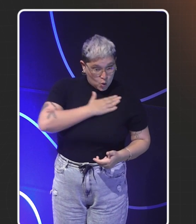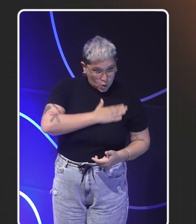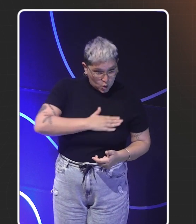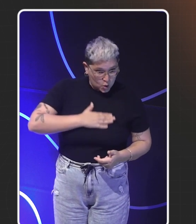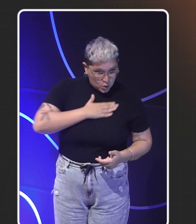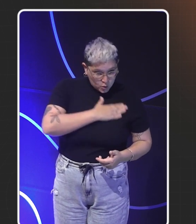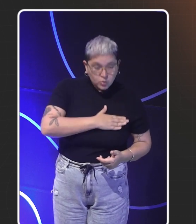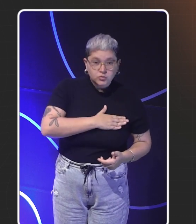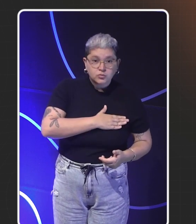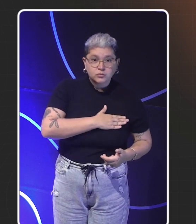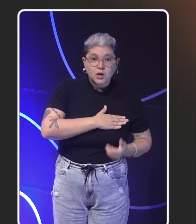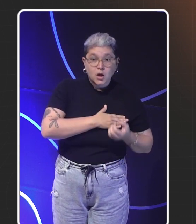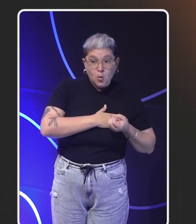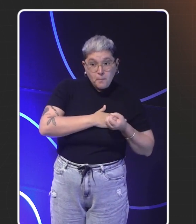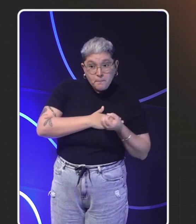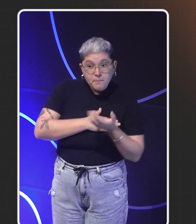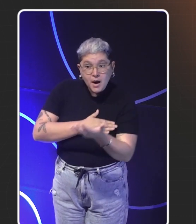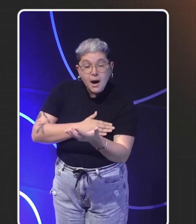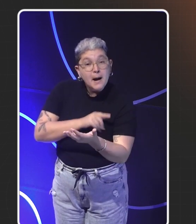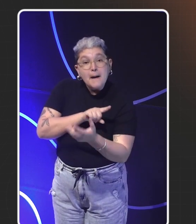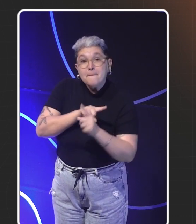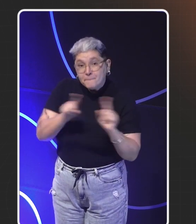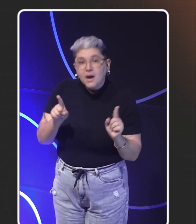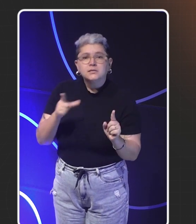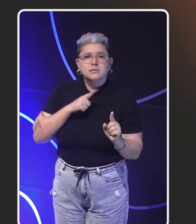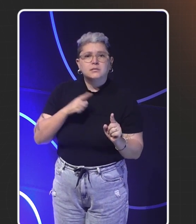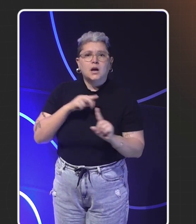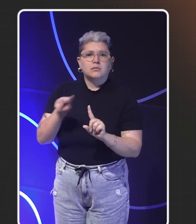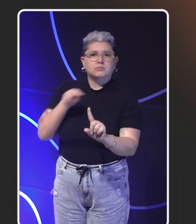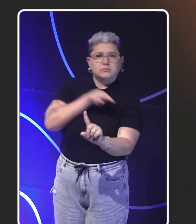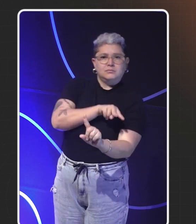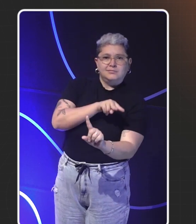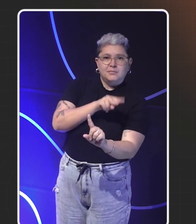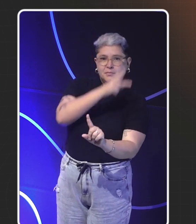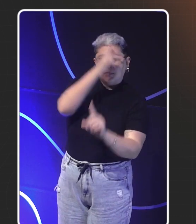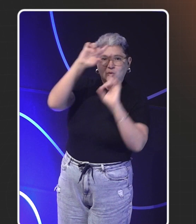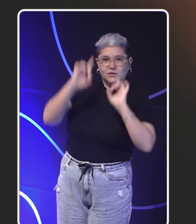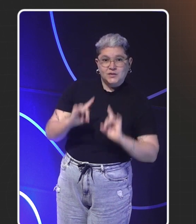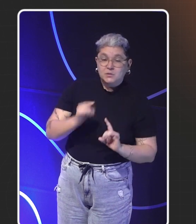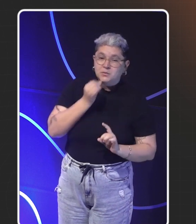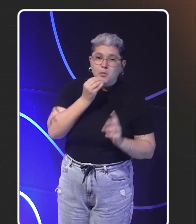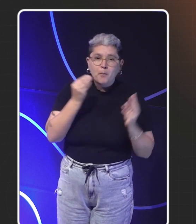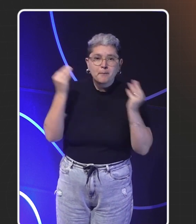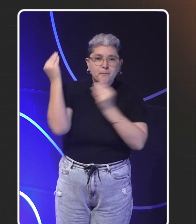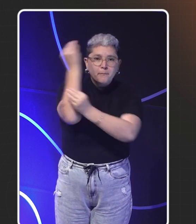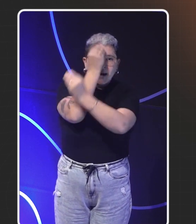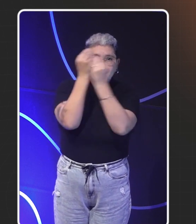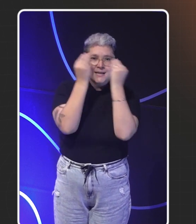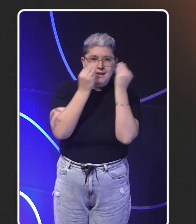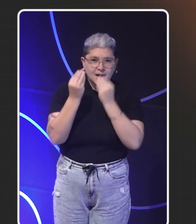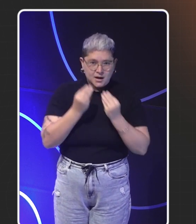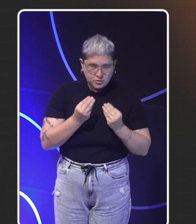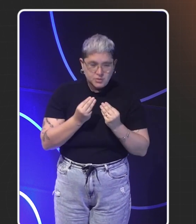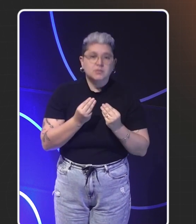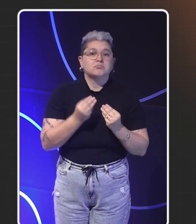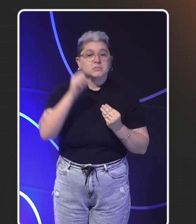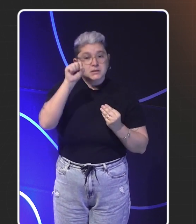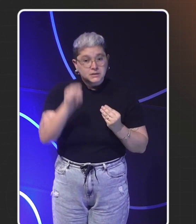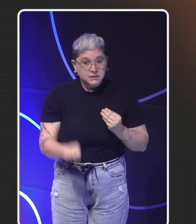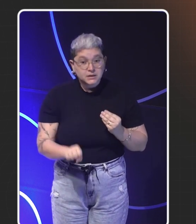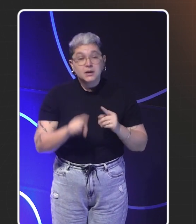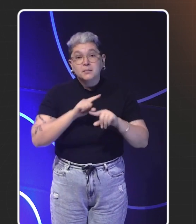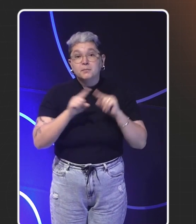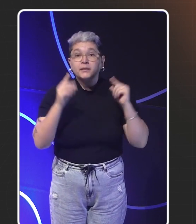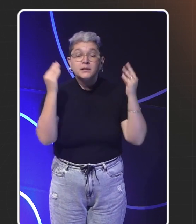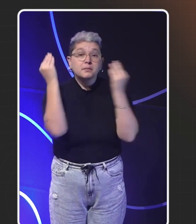olhar de uma pessoa com deficiência. Então, por exemplo, quando eu falo de maquiagem, eu falo de maquiagem sem força muscular, por exemplo,